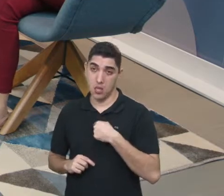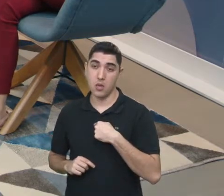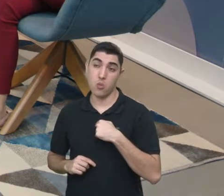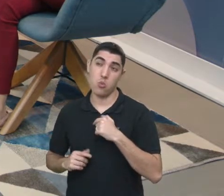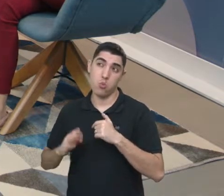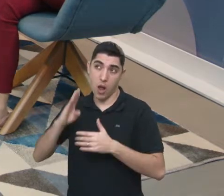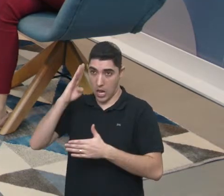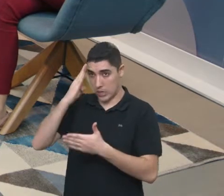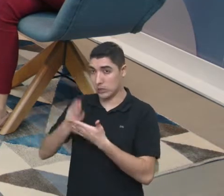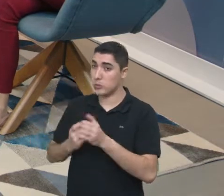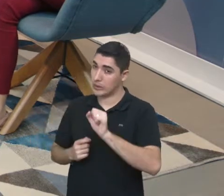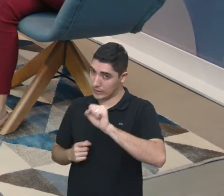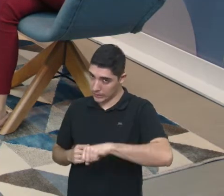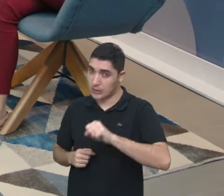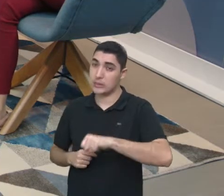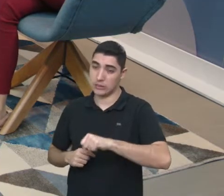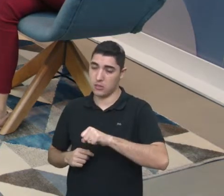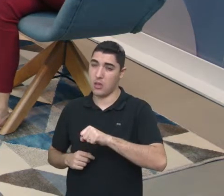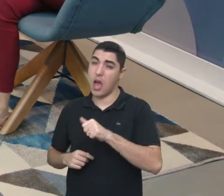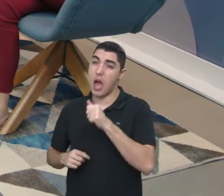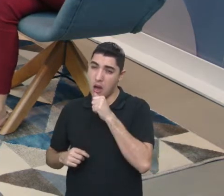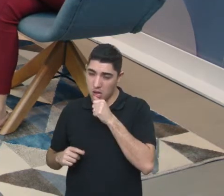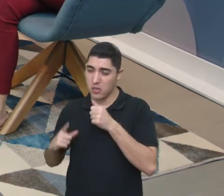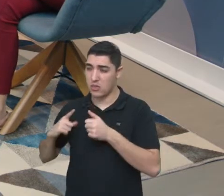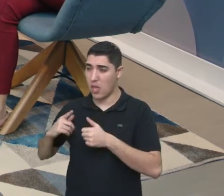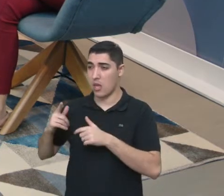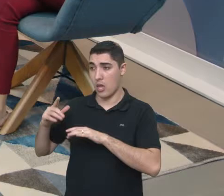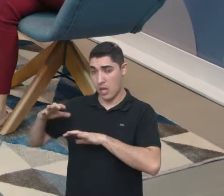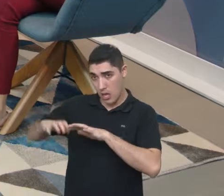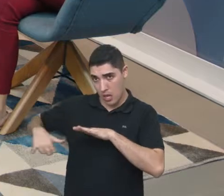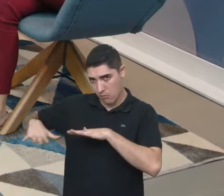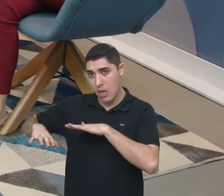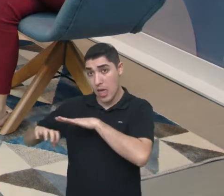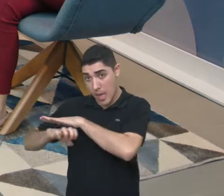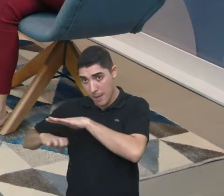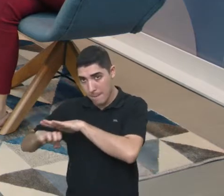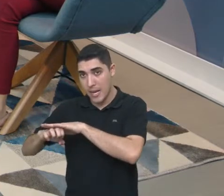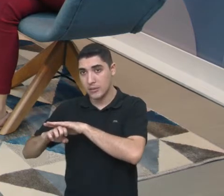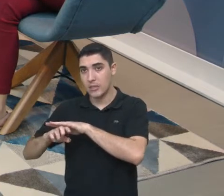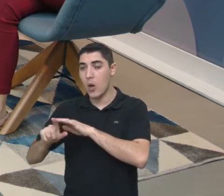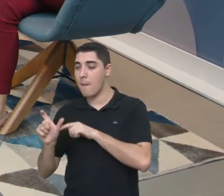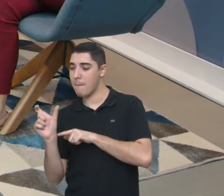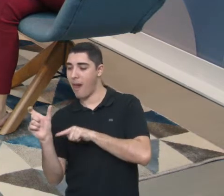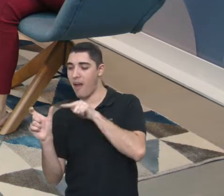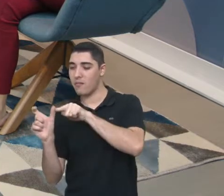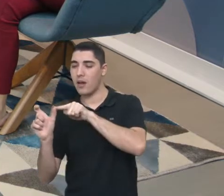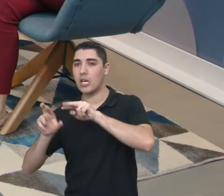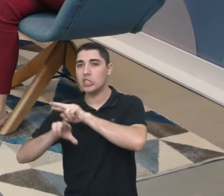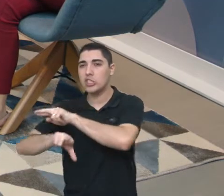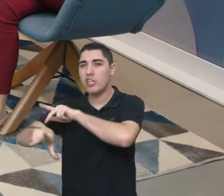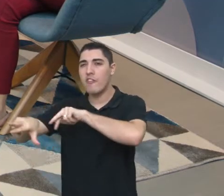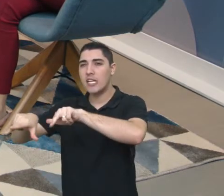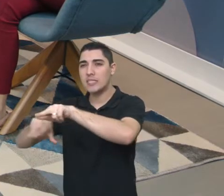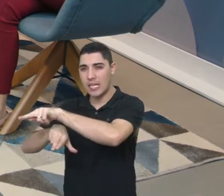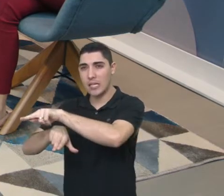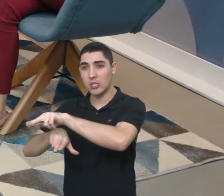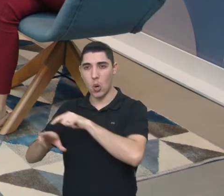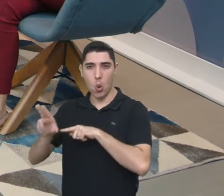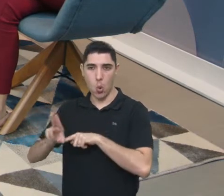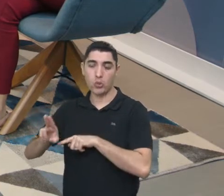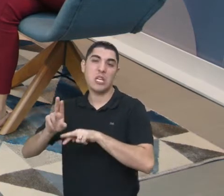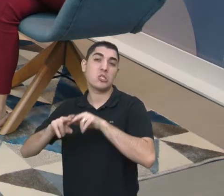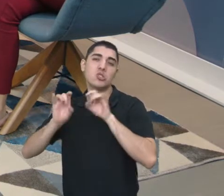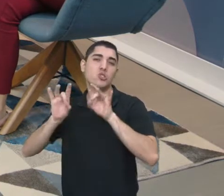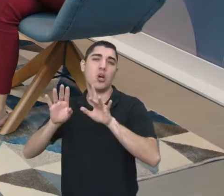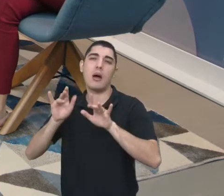Eu acredito que sim, né? Em grande parte, as empresas têm utilizado o termo diversidade por conta do